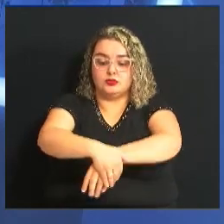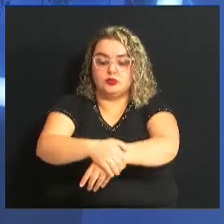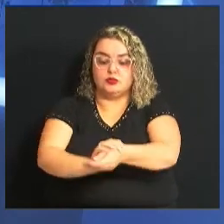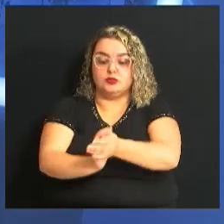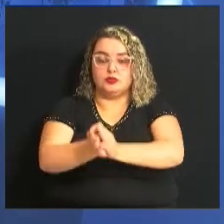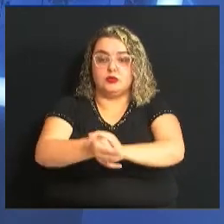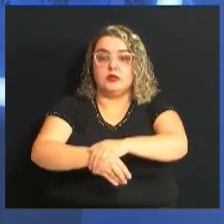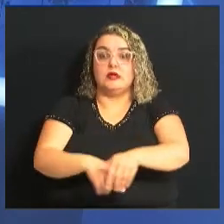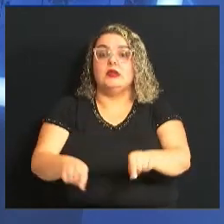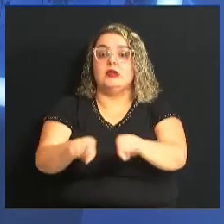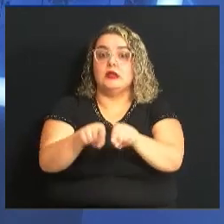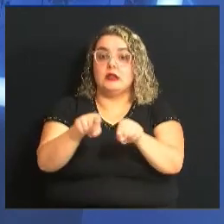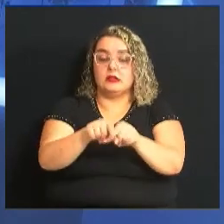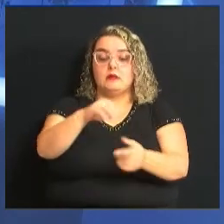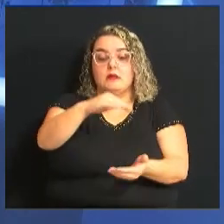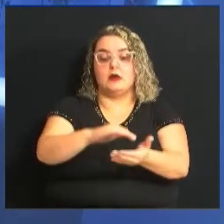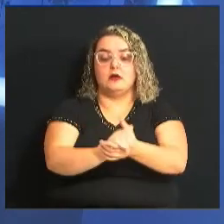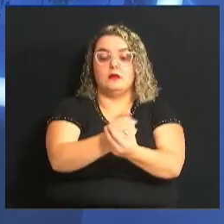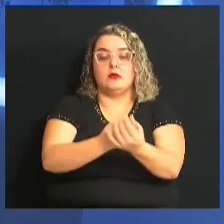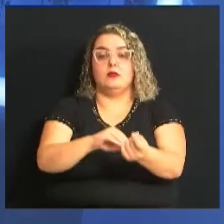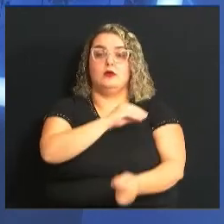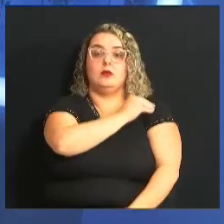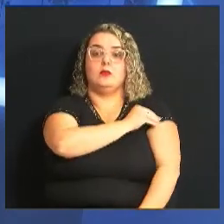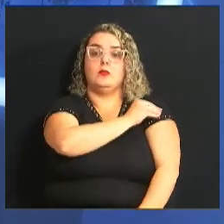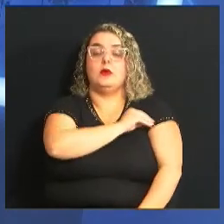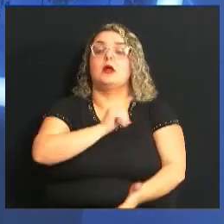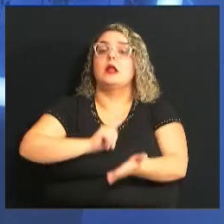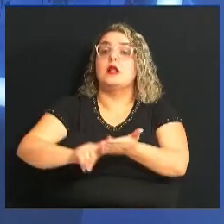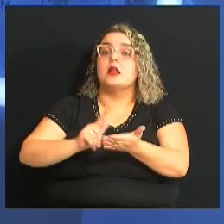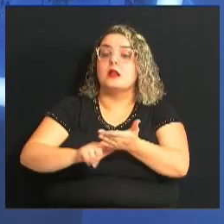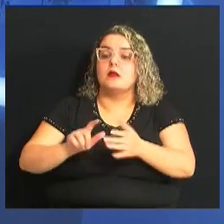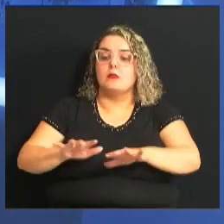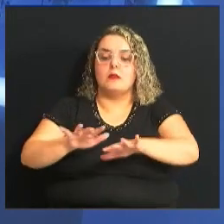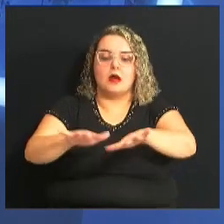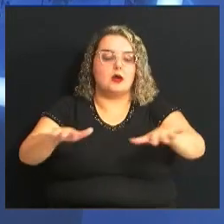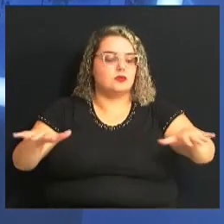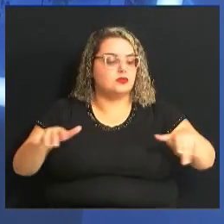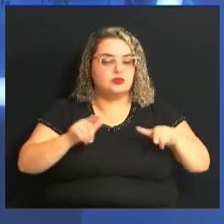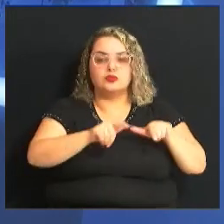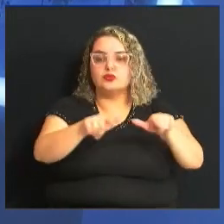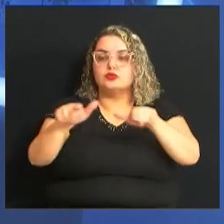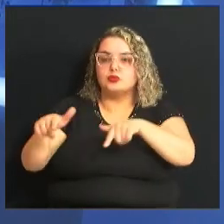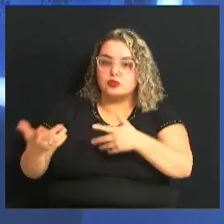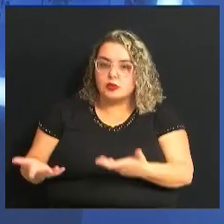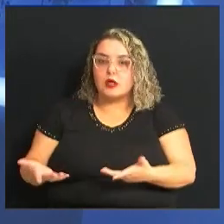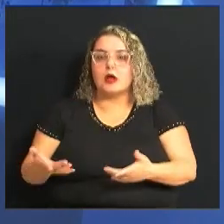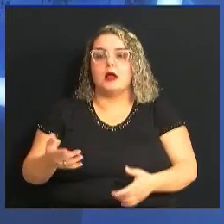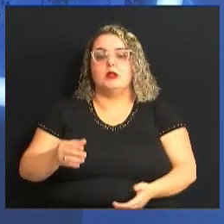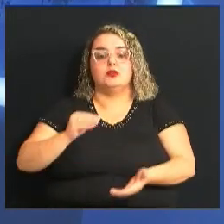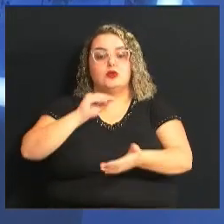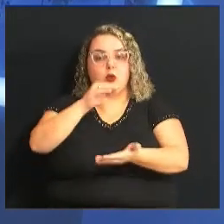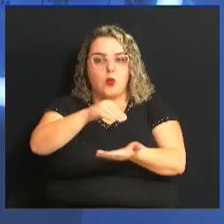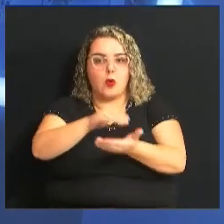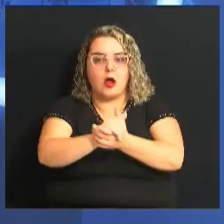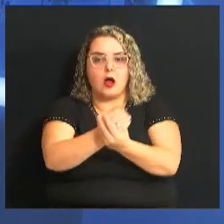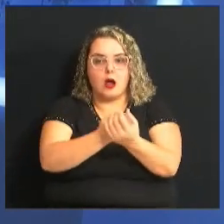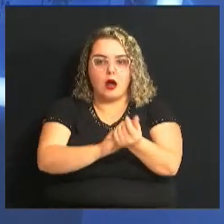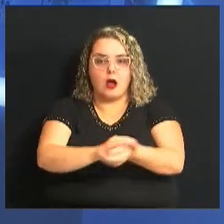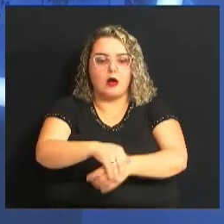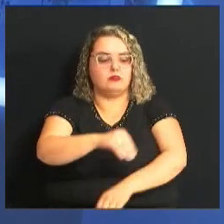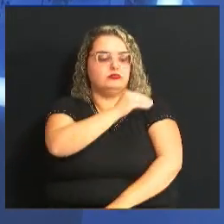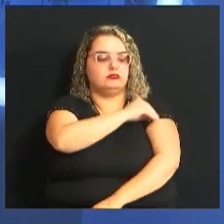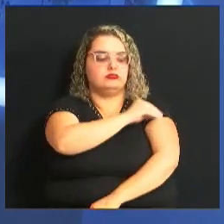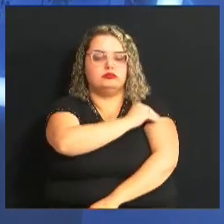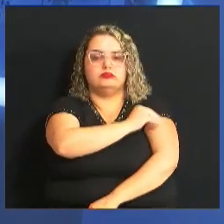gel também, limpar com frequência superfícies de alto contato, usar máscaras em locais com aglomeração